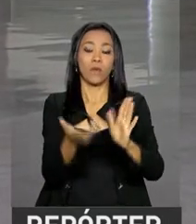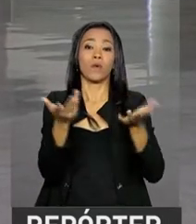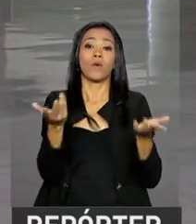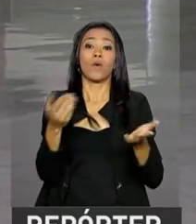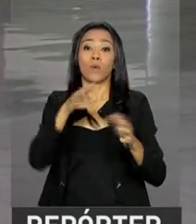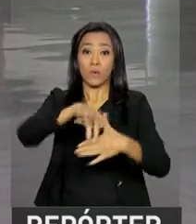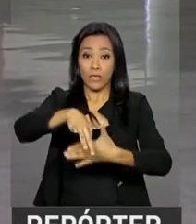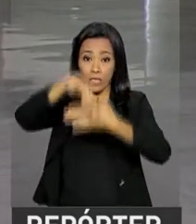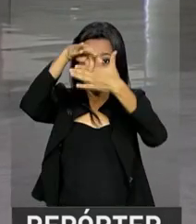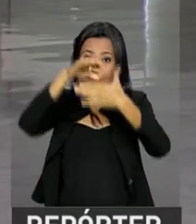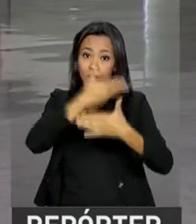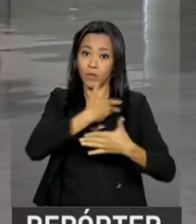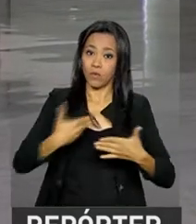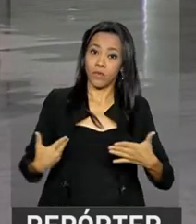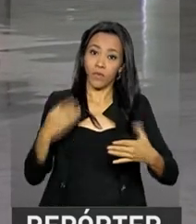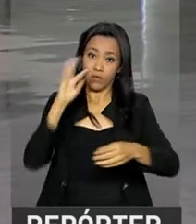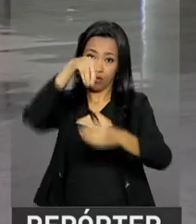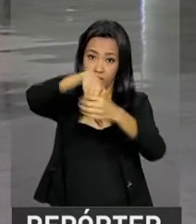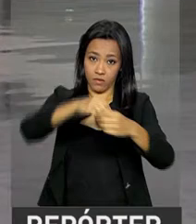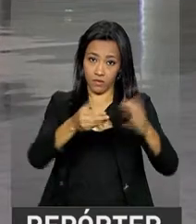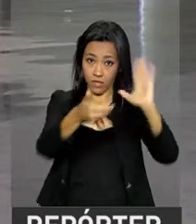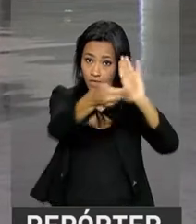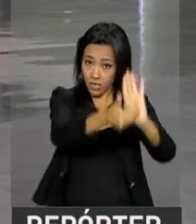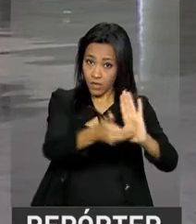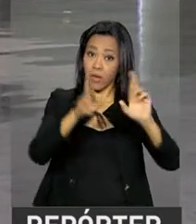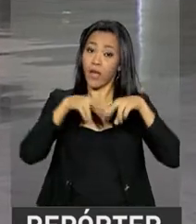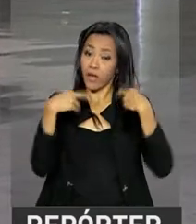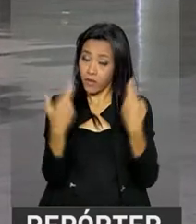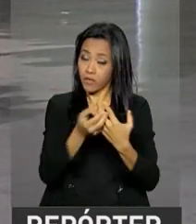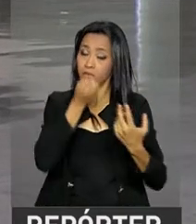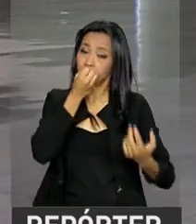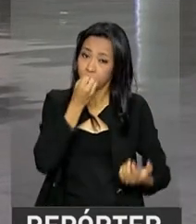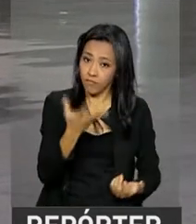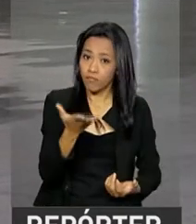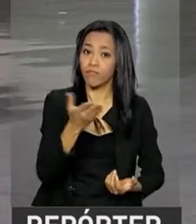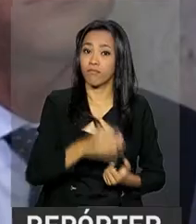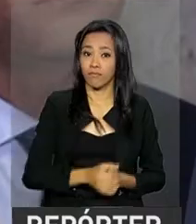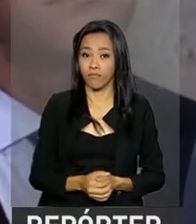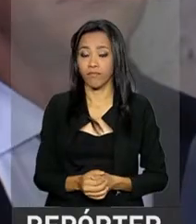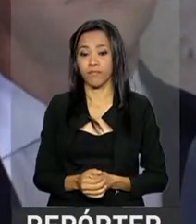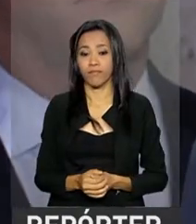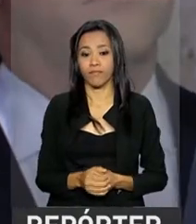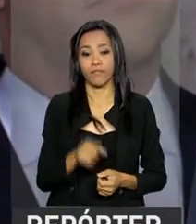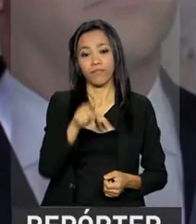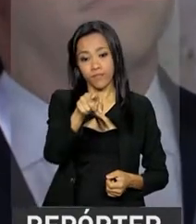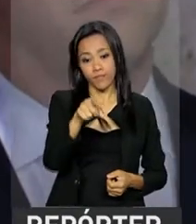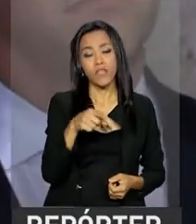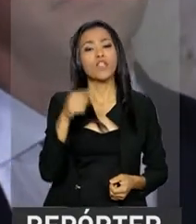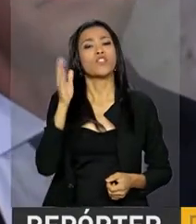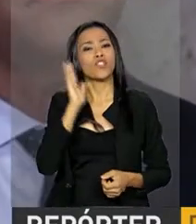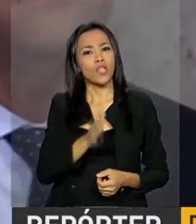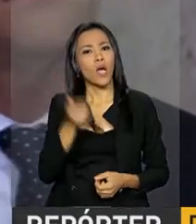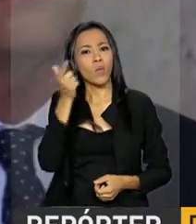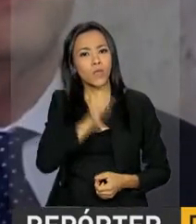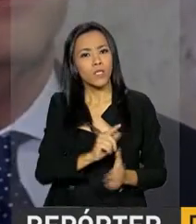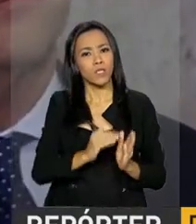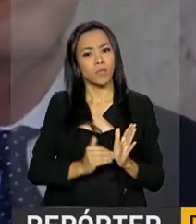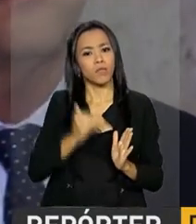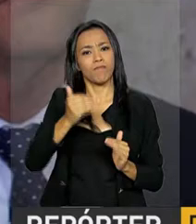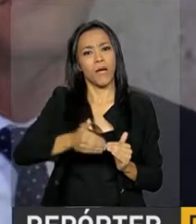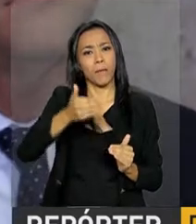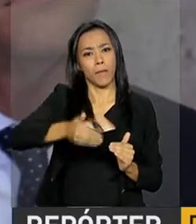na câmara deputado aguinaldo ribeiro a reunião foi muito produtiva avançamos muito e velando